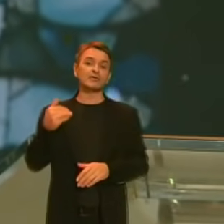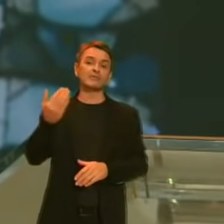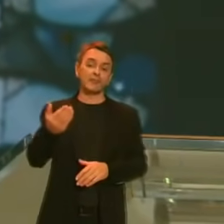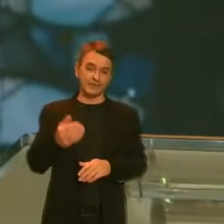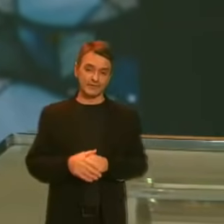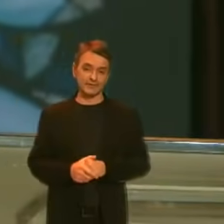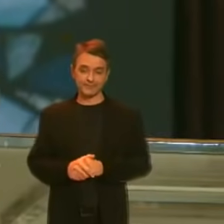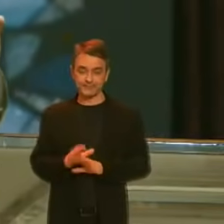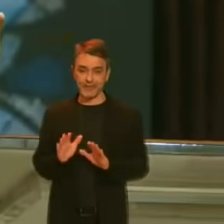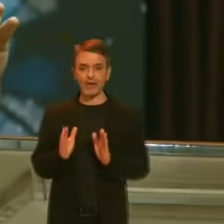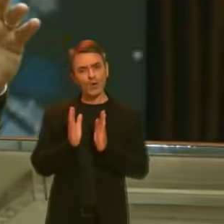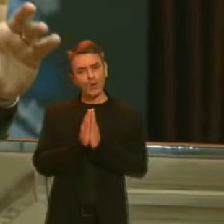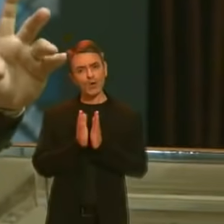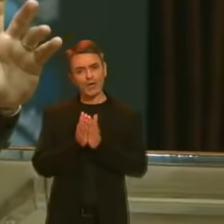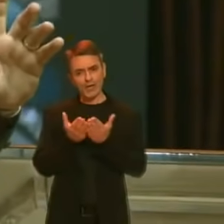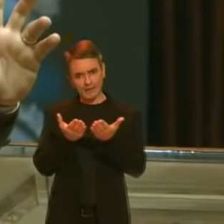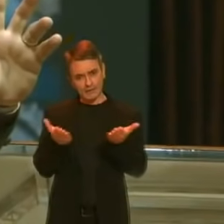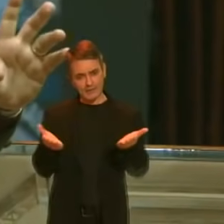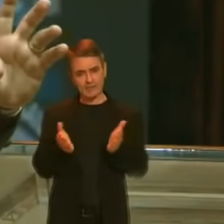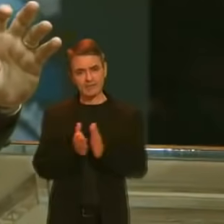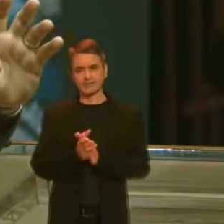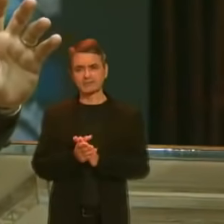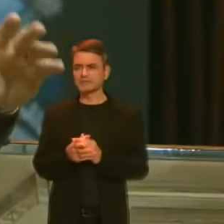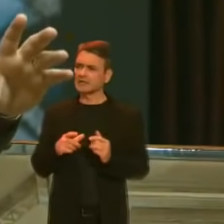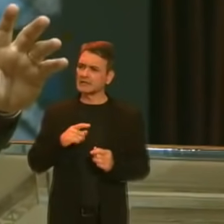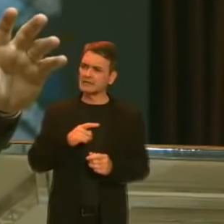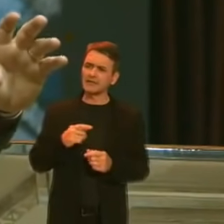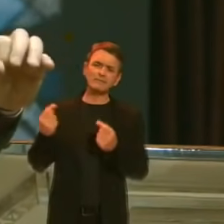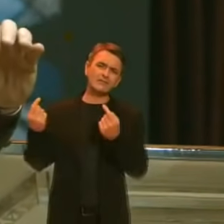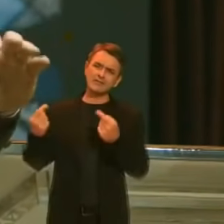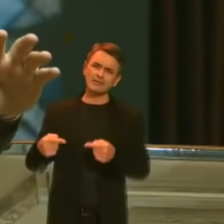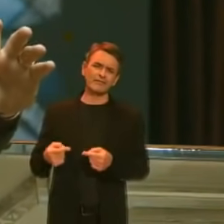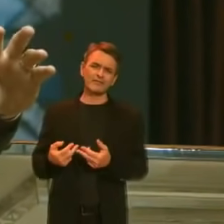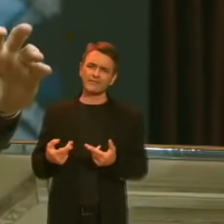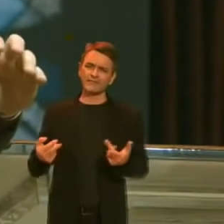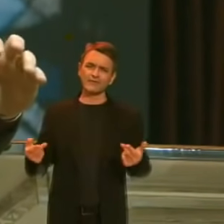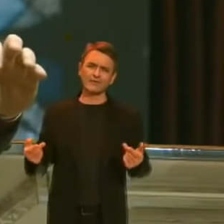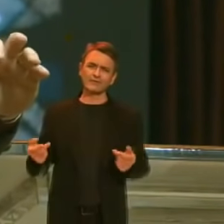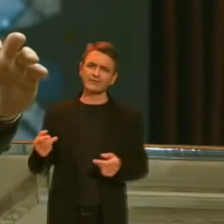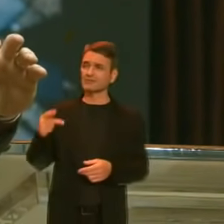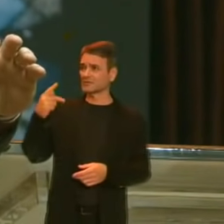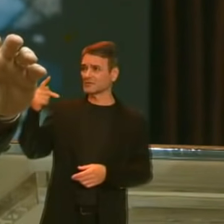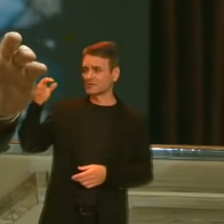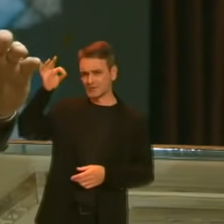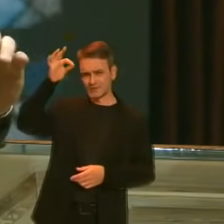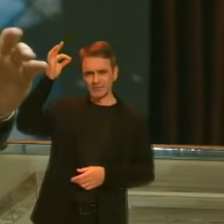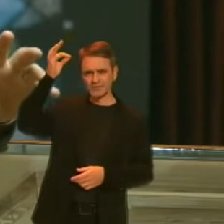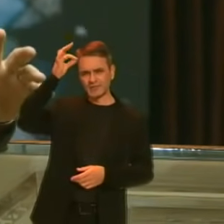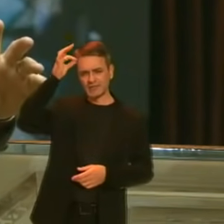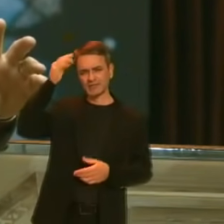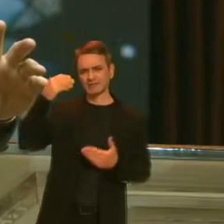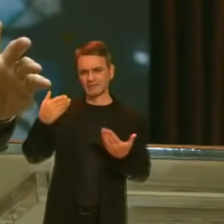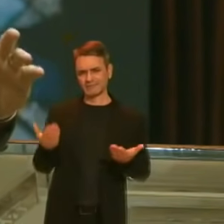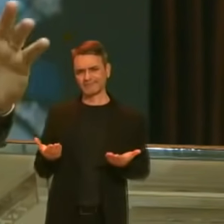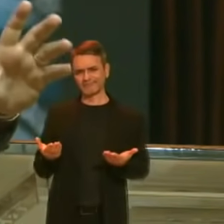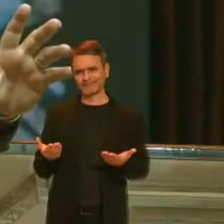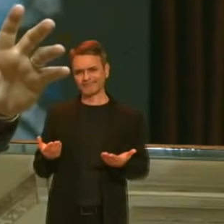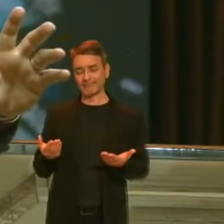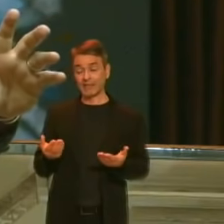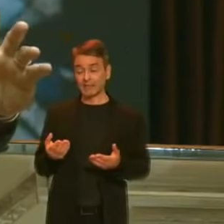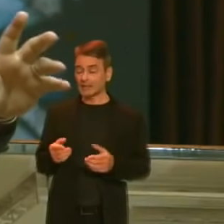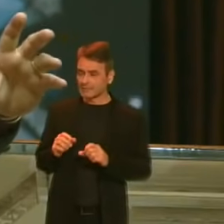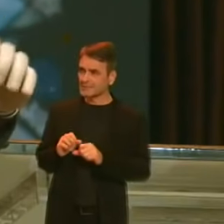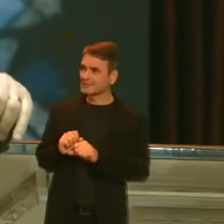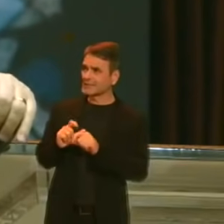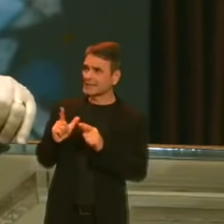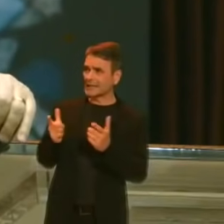Eu acho que tem alguns desafios do Espírito Santo de Deus que precisam ser colocados bem